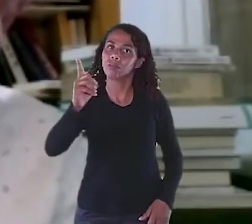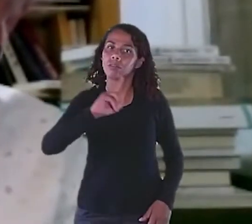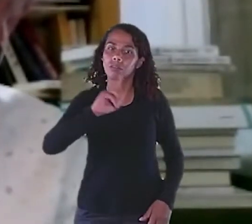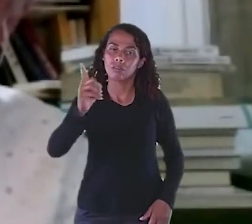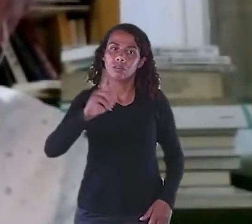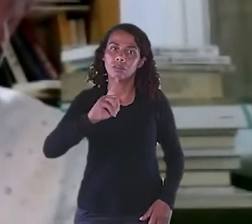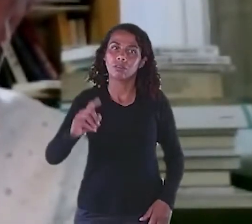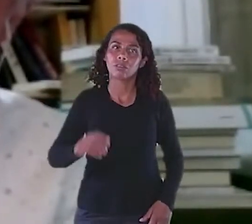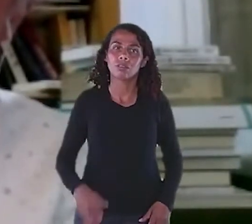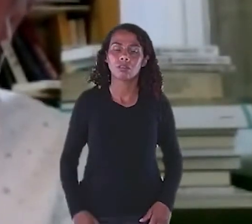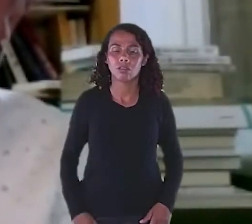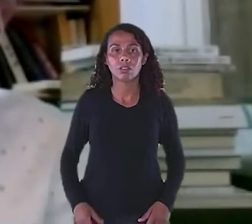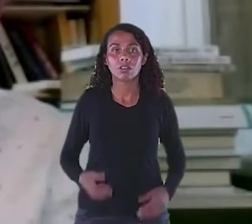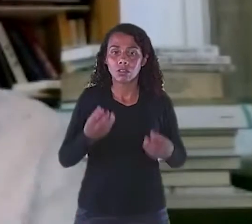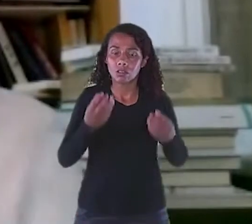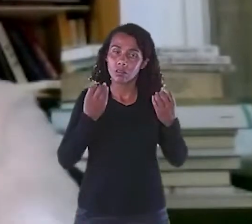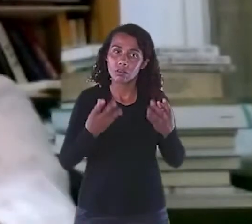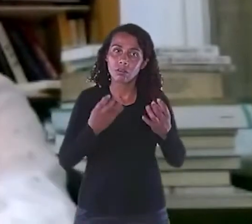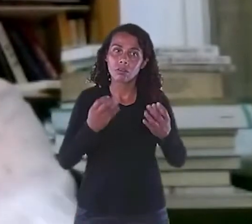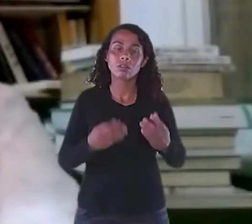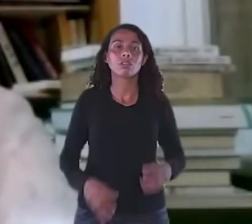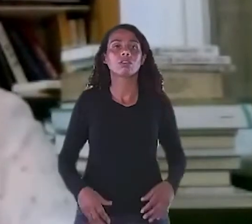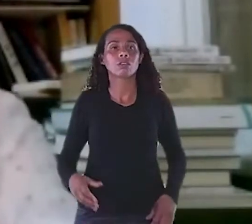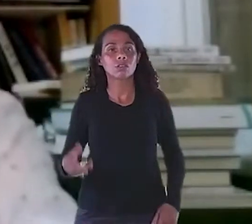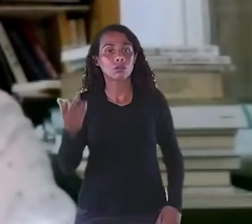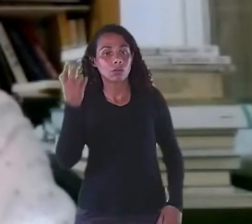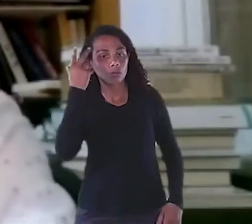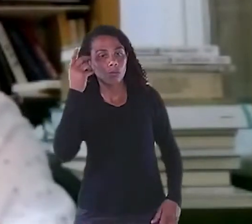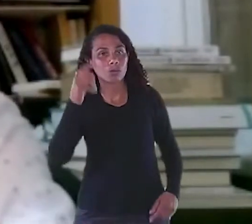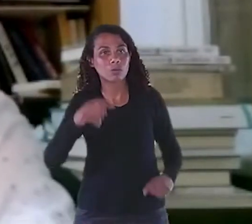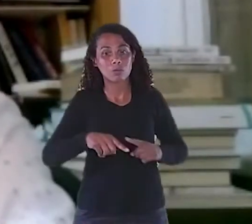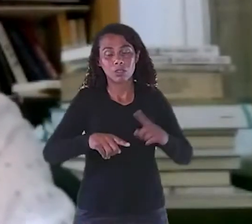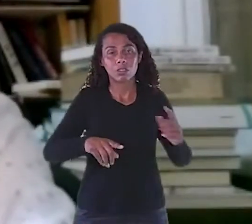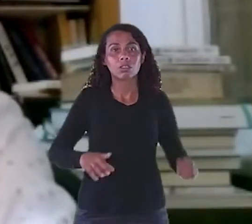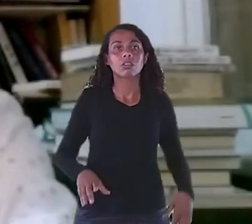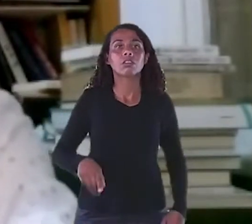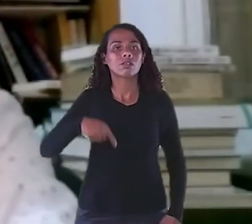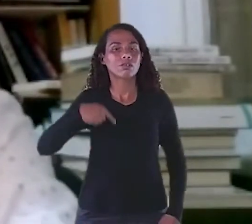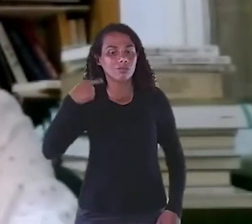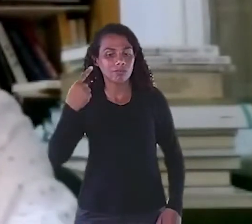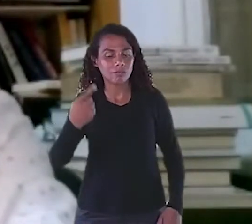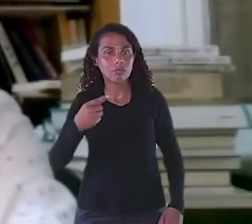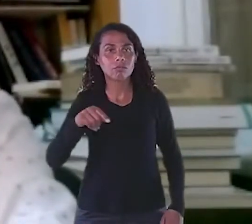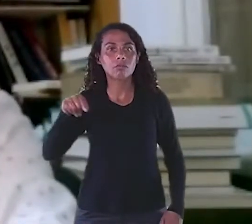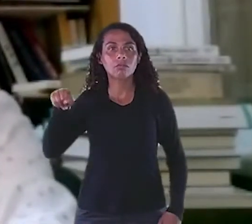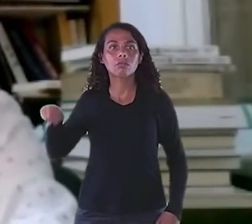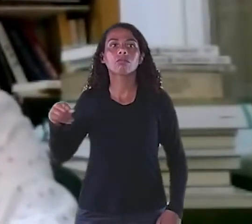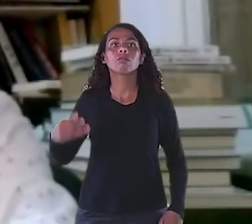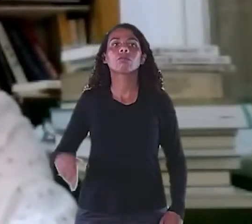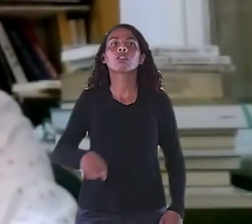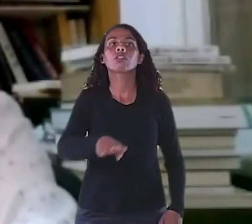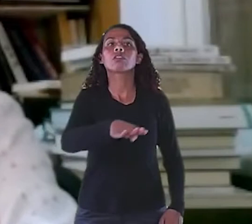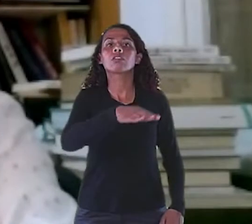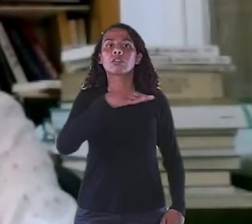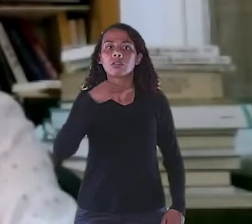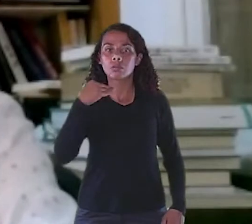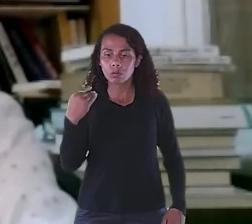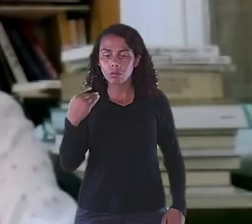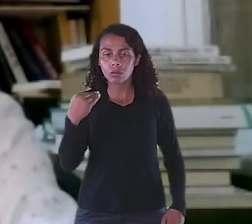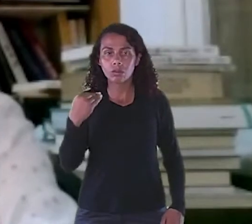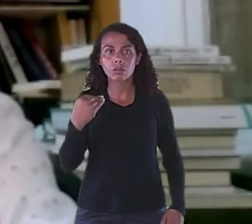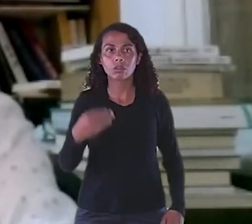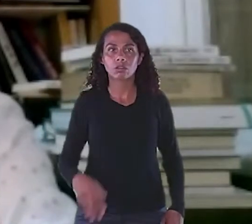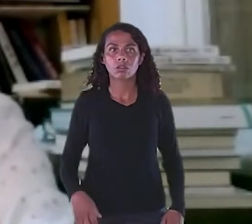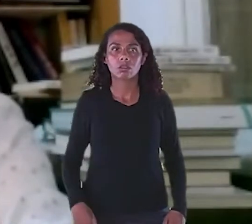por sugestão do Otto Lara Rezende, o Paulo Rocco, da editora Rocco, me pediu para